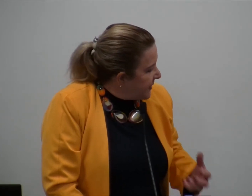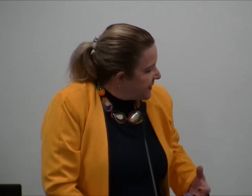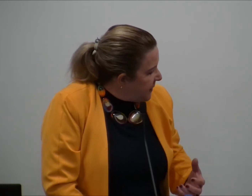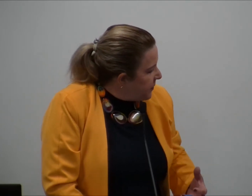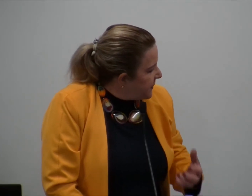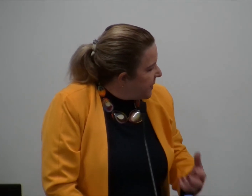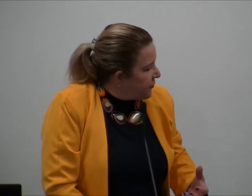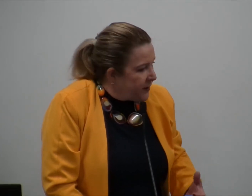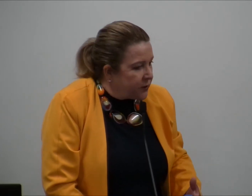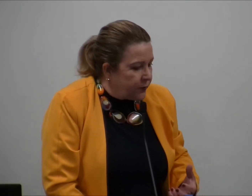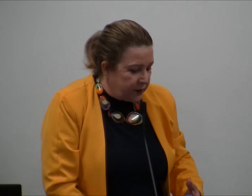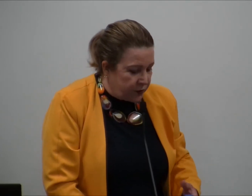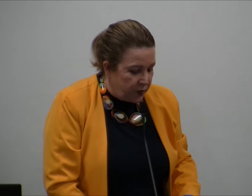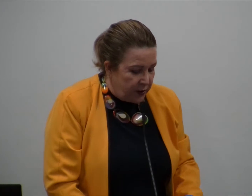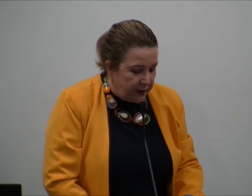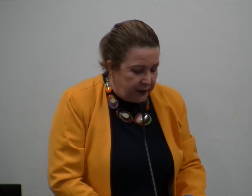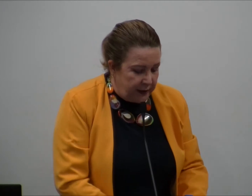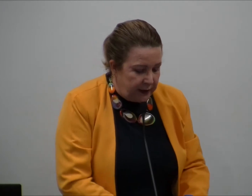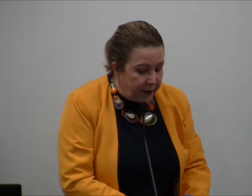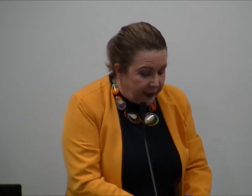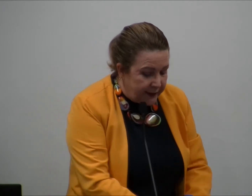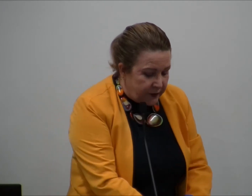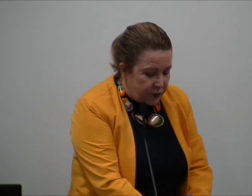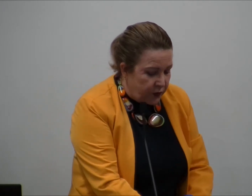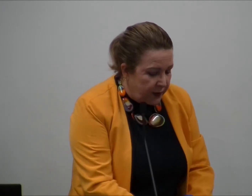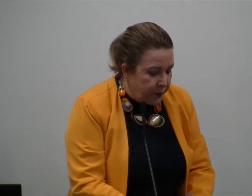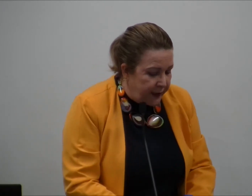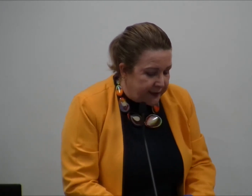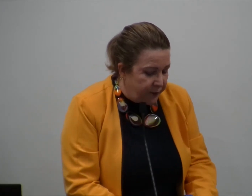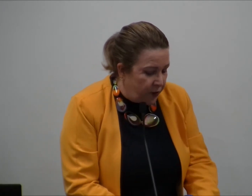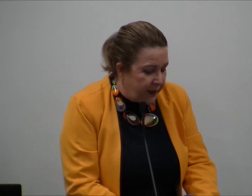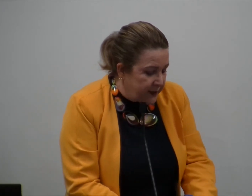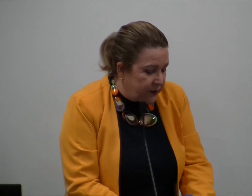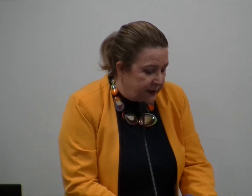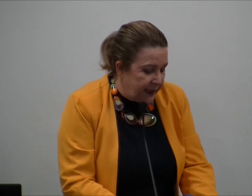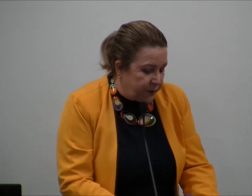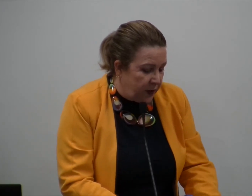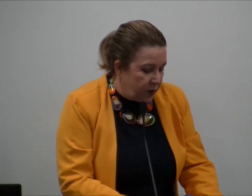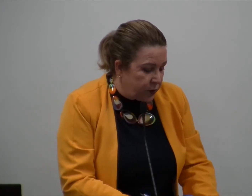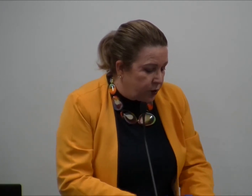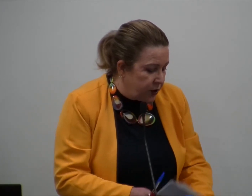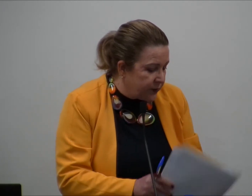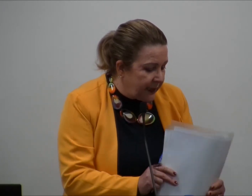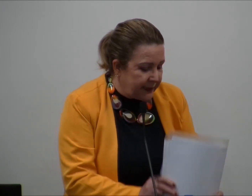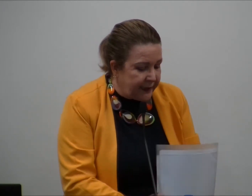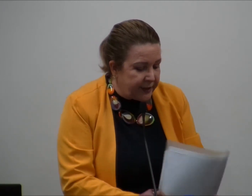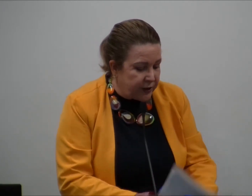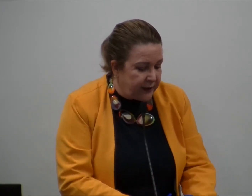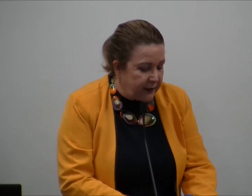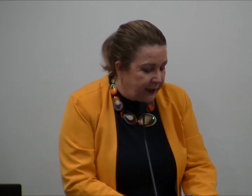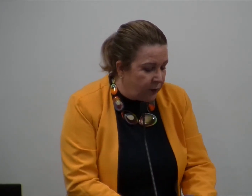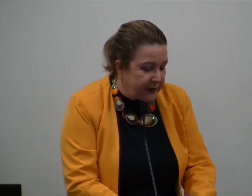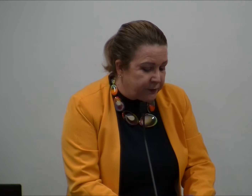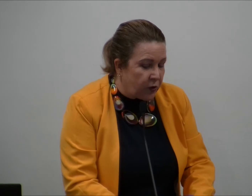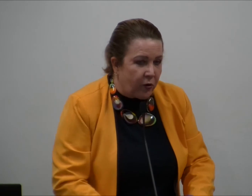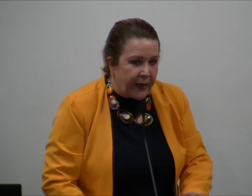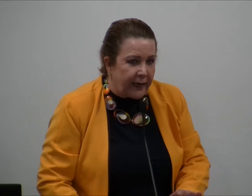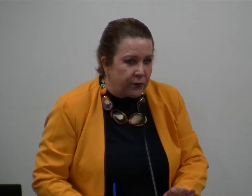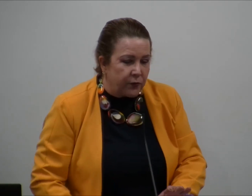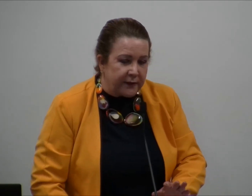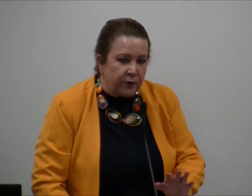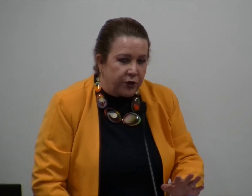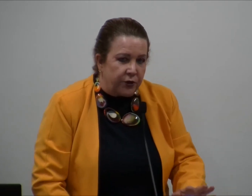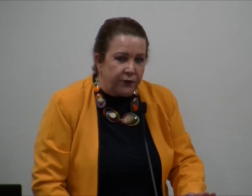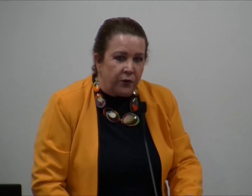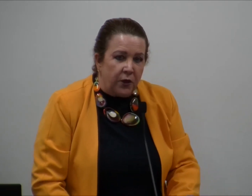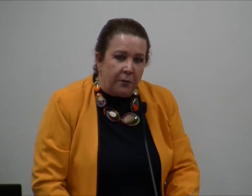Você está sempre observando isso, e eu agradeço por essa informação que você traz para nós hoje, nos alertar de que realmente temos que cobrar